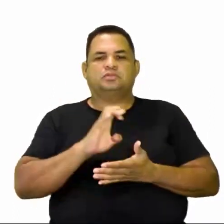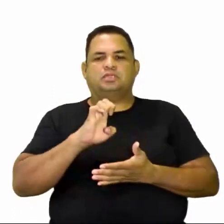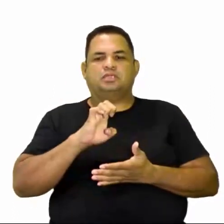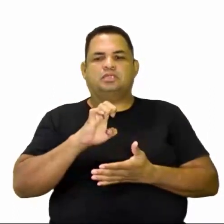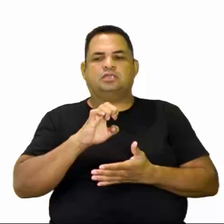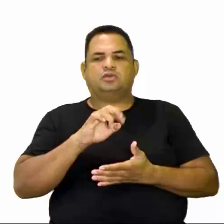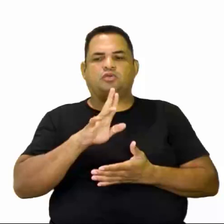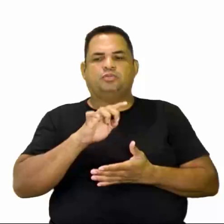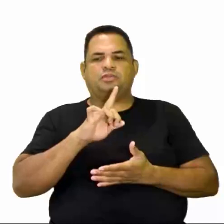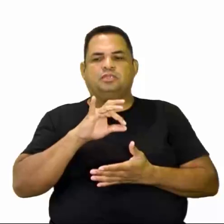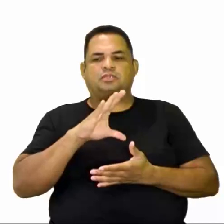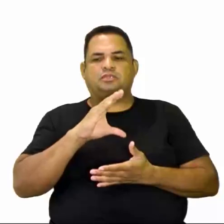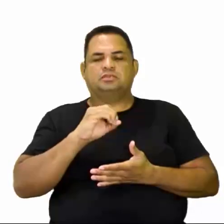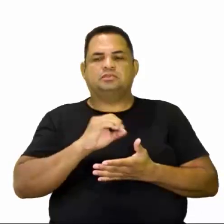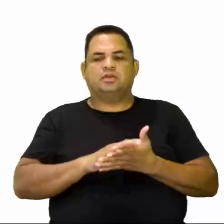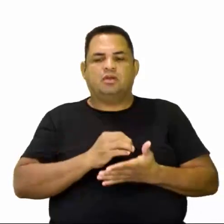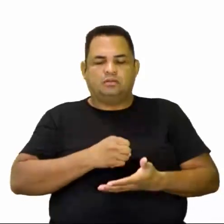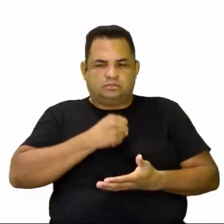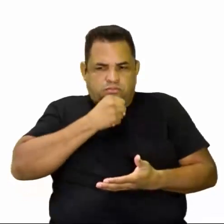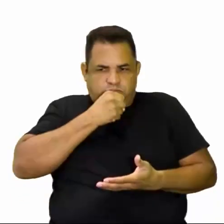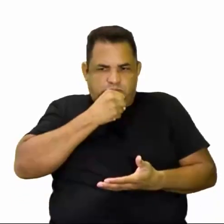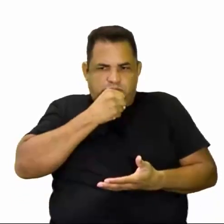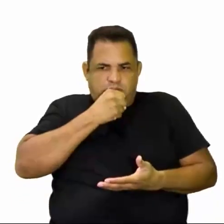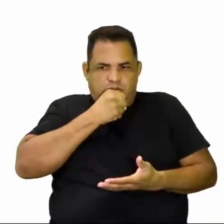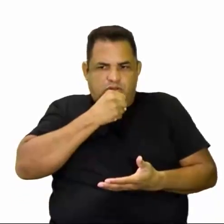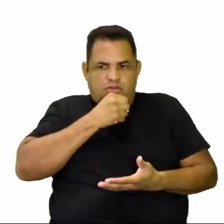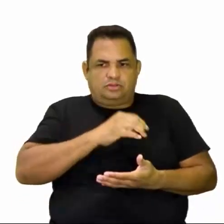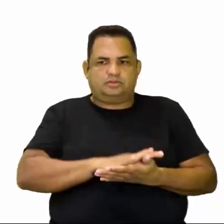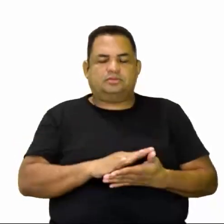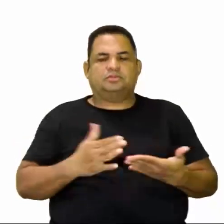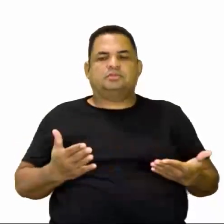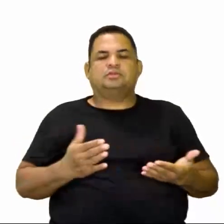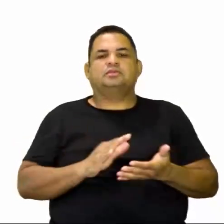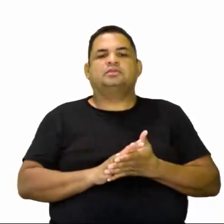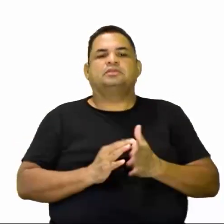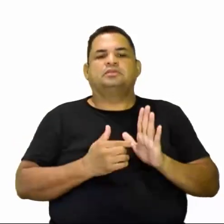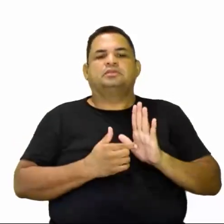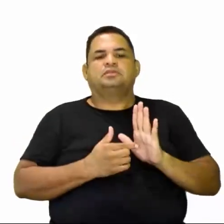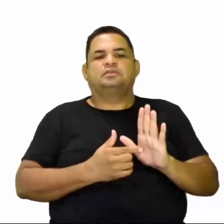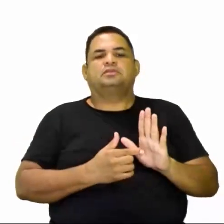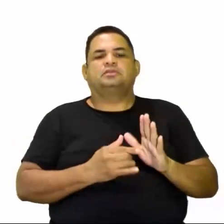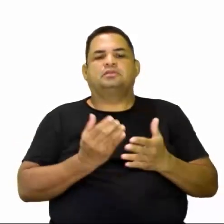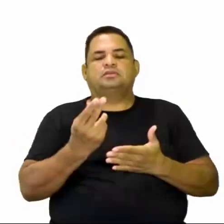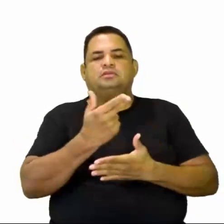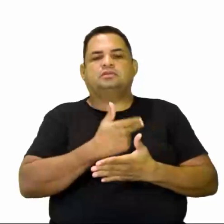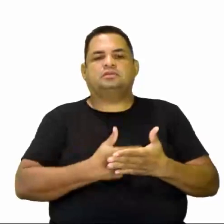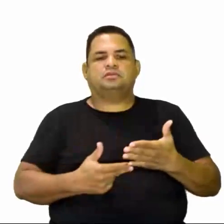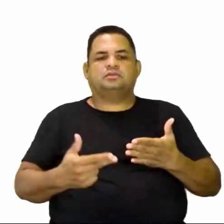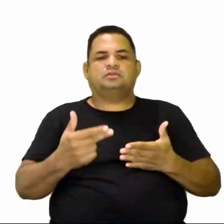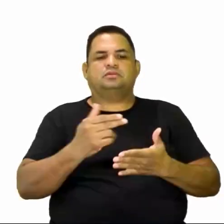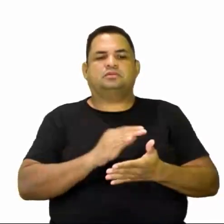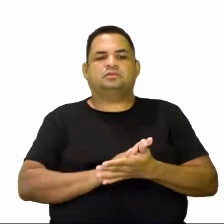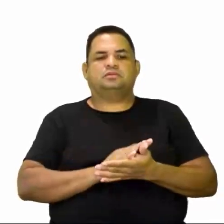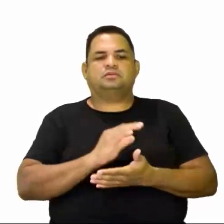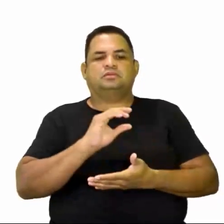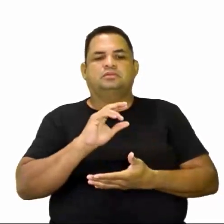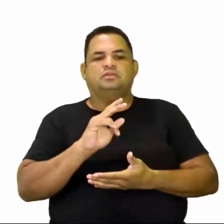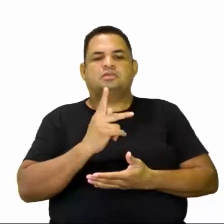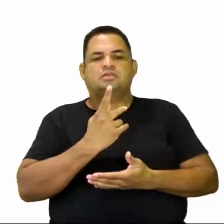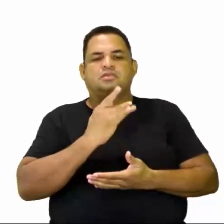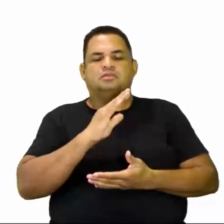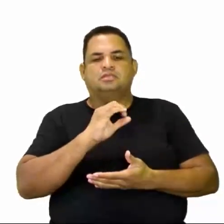eructação, ou simplesmente o arroto. E a gravura aqui, ela mostra antes o ácido clorídrico,